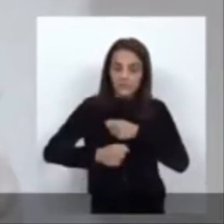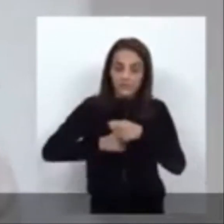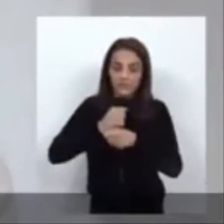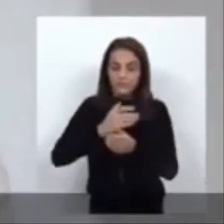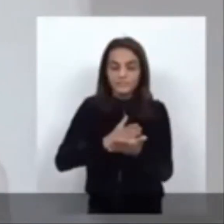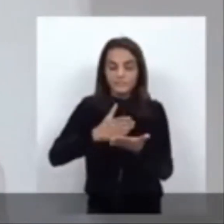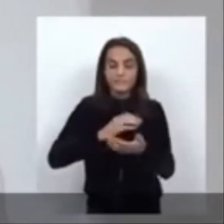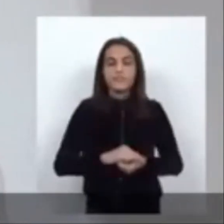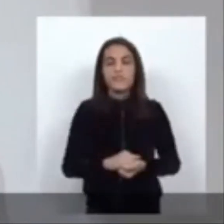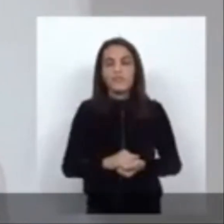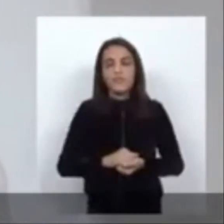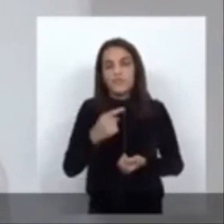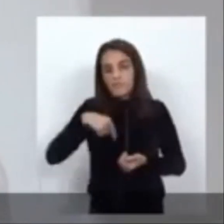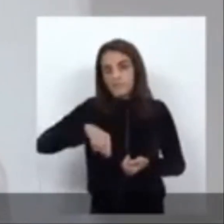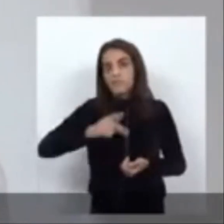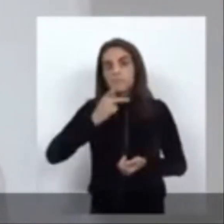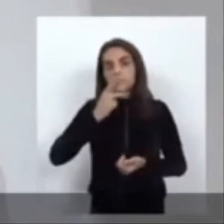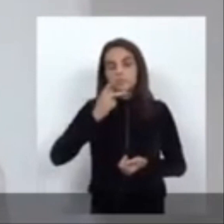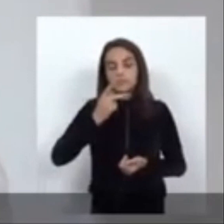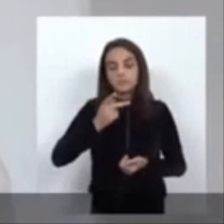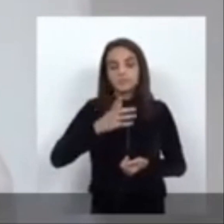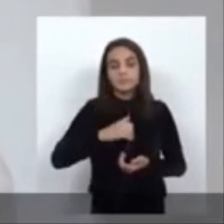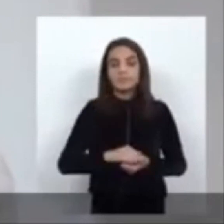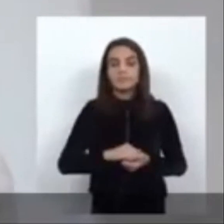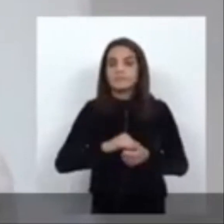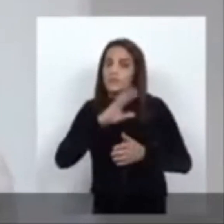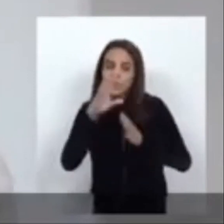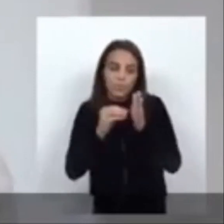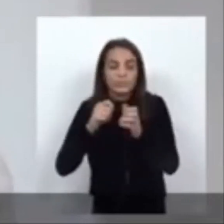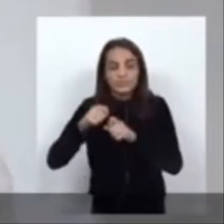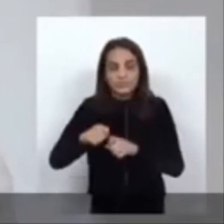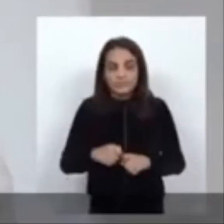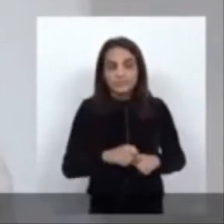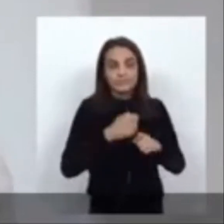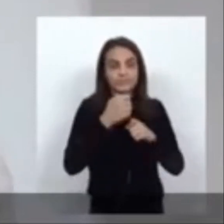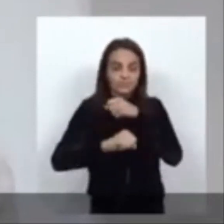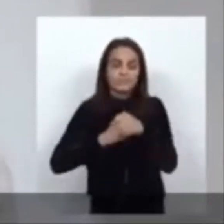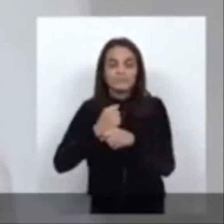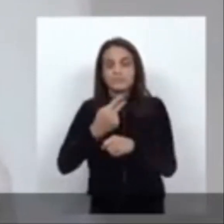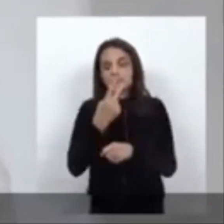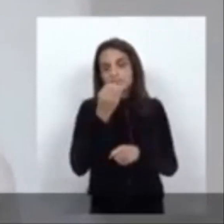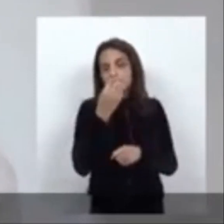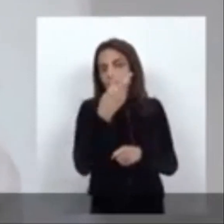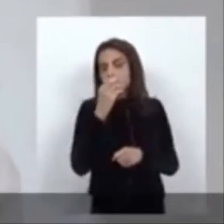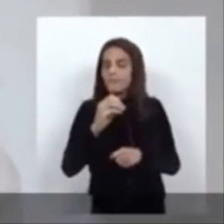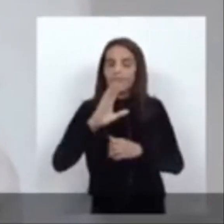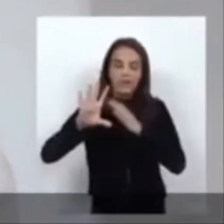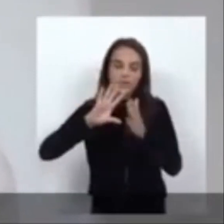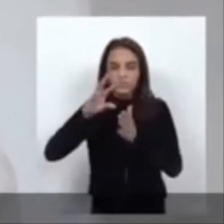Roberta? Então, a gente vai partir para que todos façam no ano de 2020 lá, todos farão